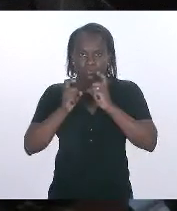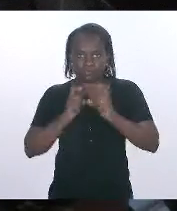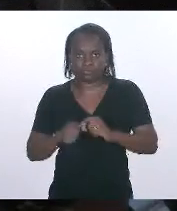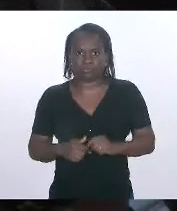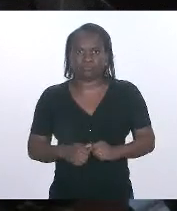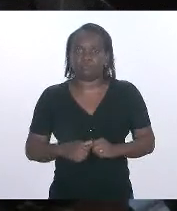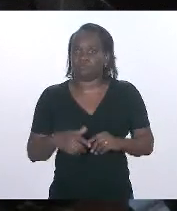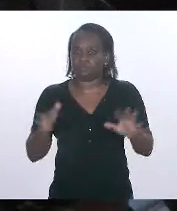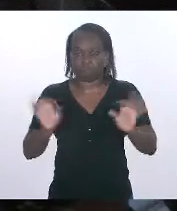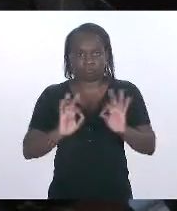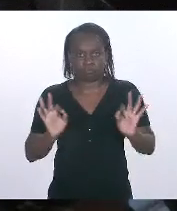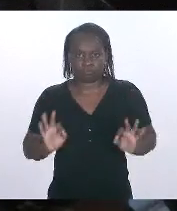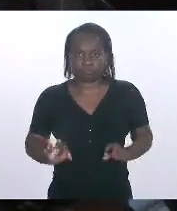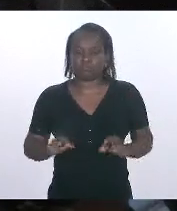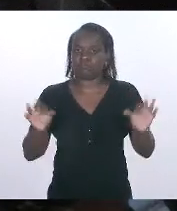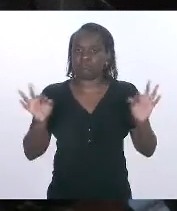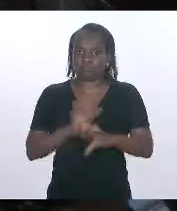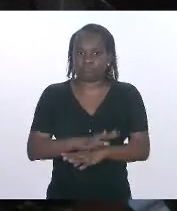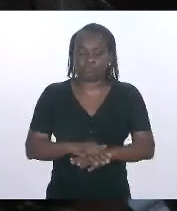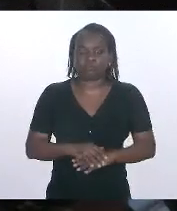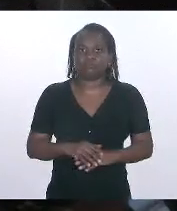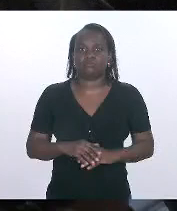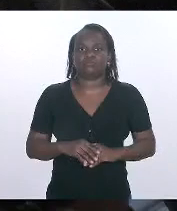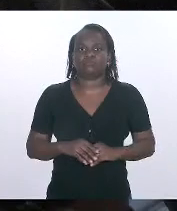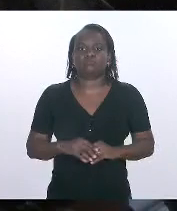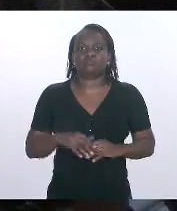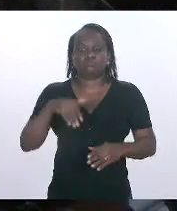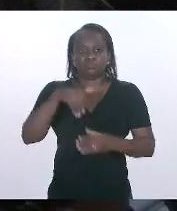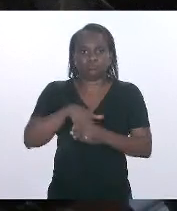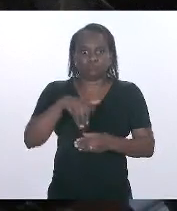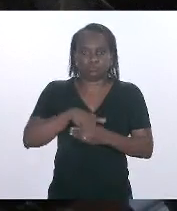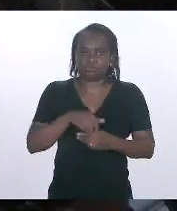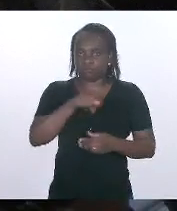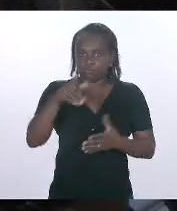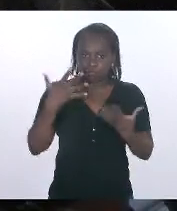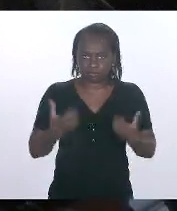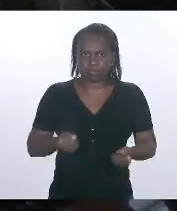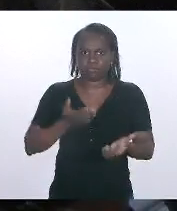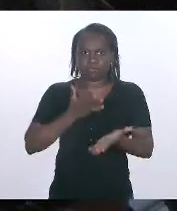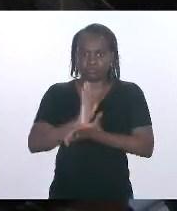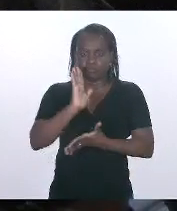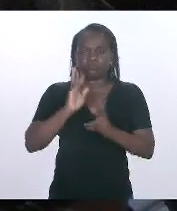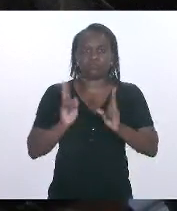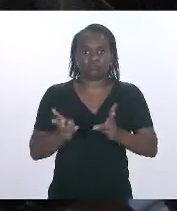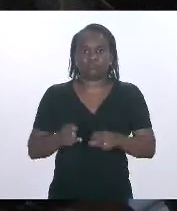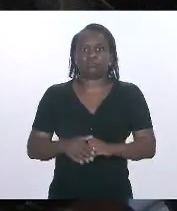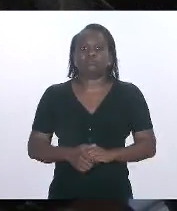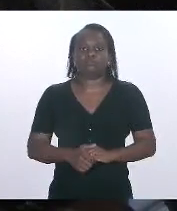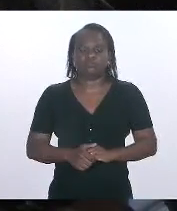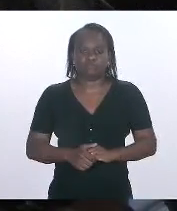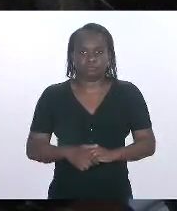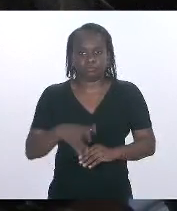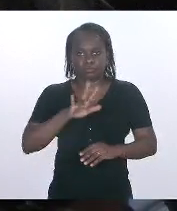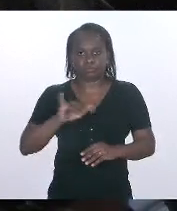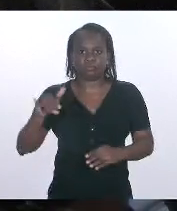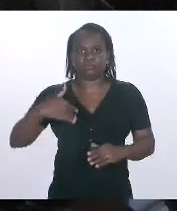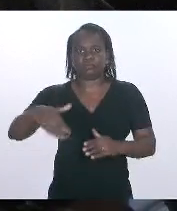discussão. Não havendo quem queira discutir, encerra a discussão. Em votação, os senhores que aprovam permaneçam como estão. Aprovado, vai